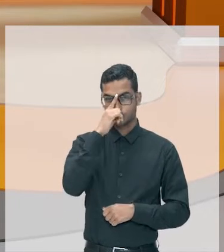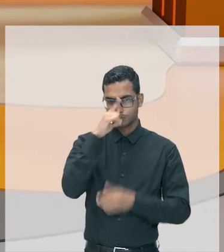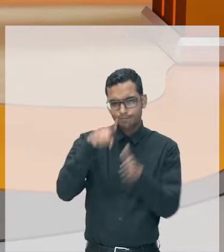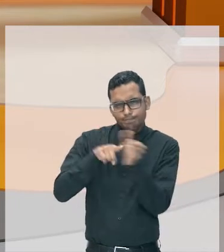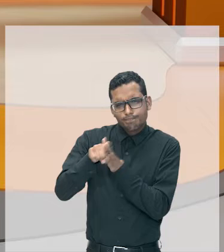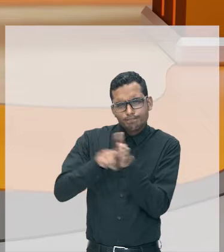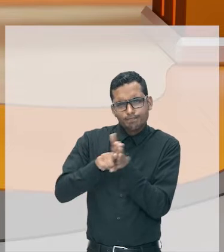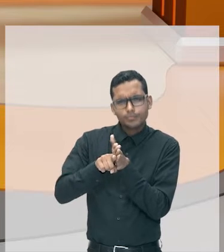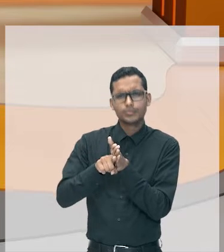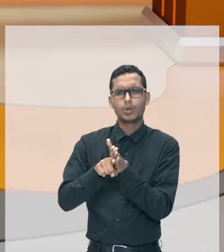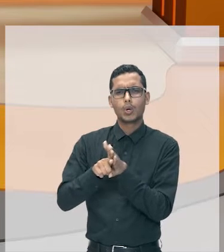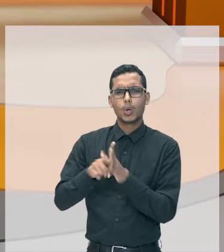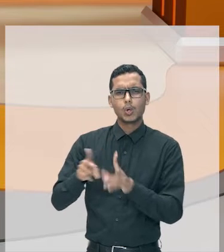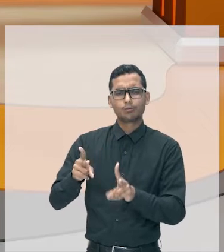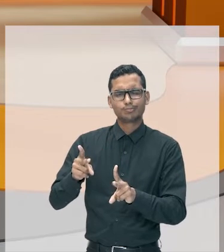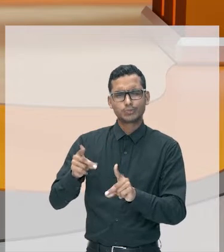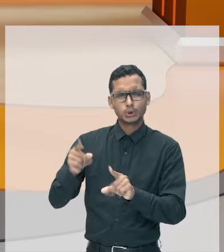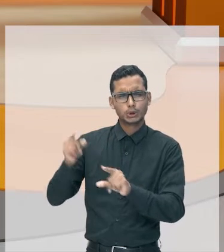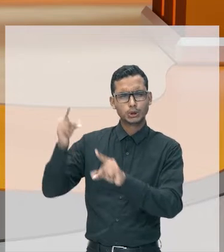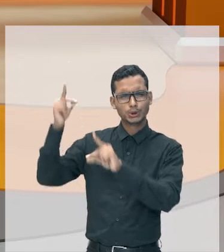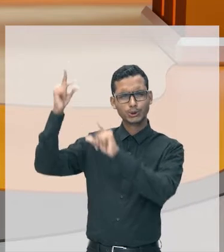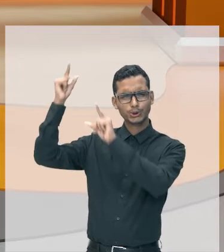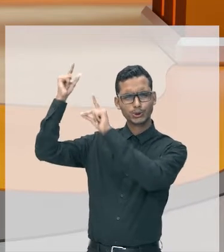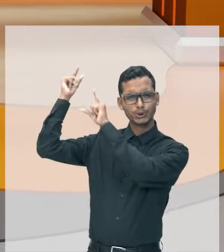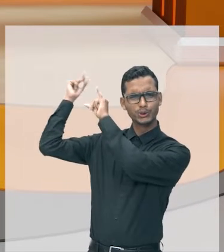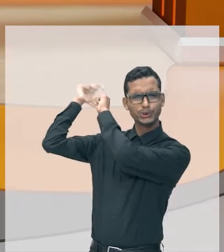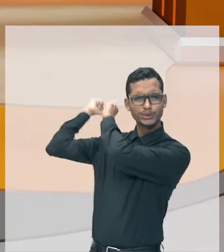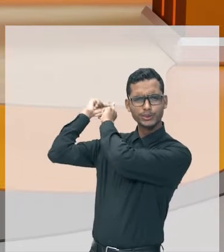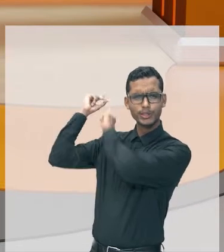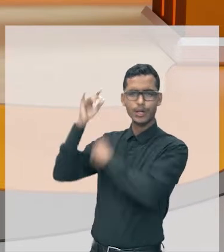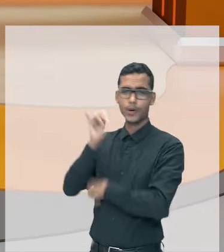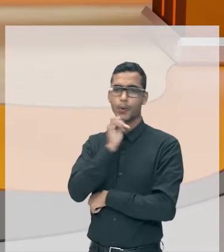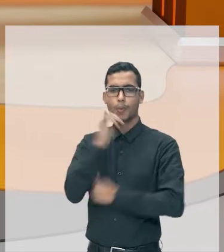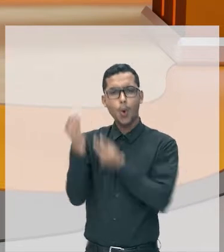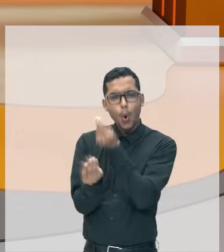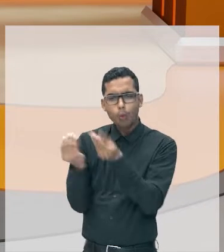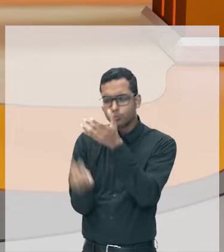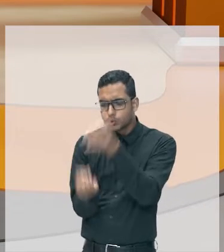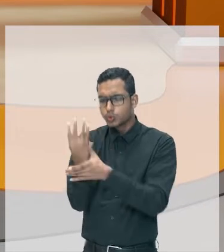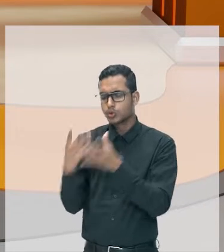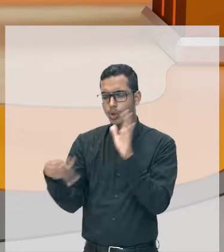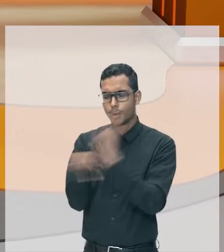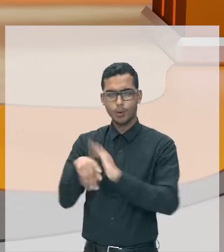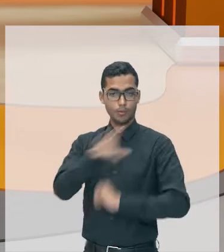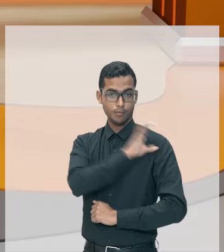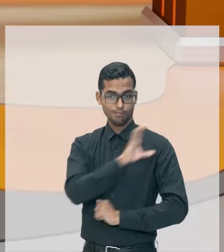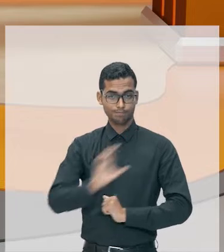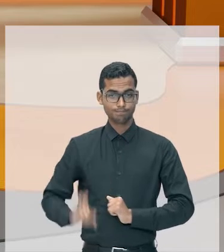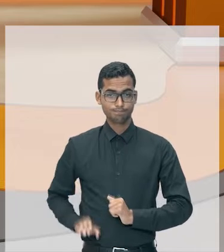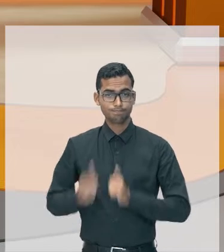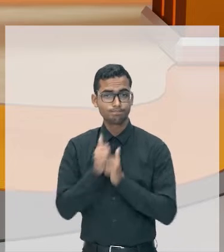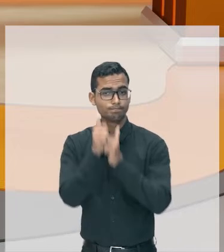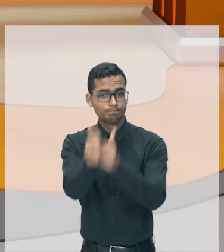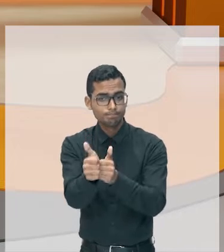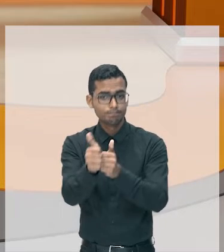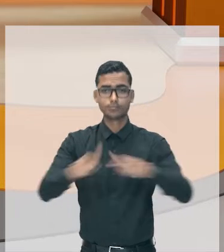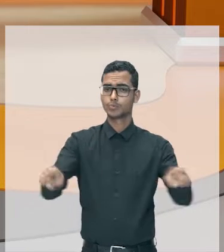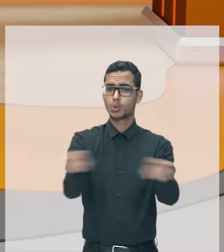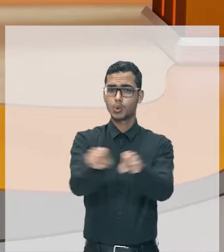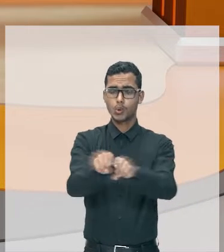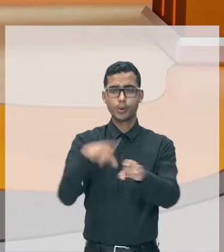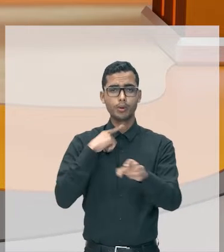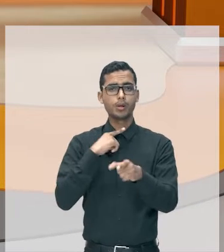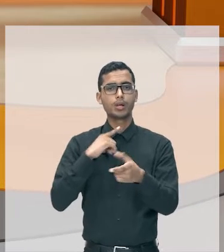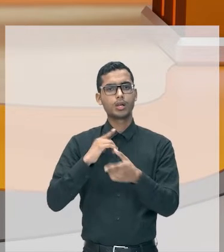descobrir algo muito mais antigo, como a origem do cristianismo ou a formação de sociedades